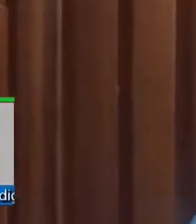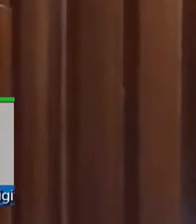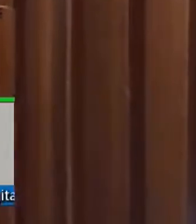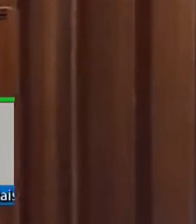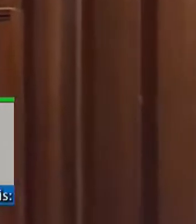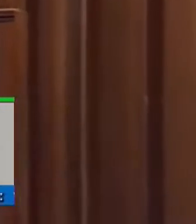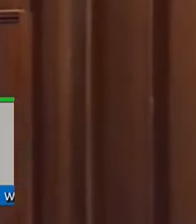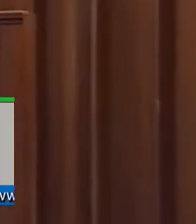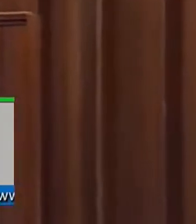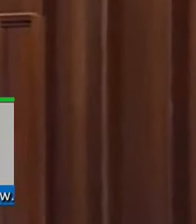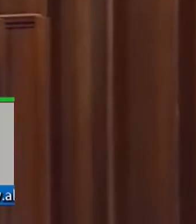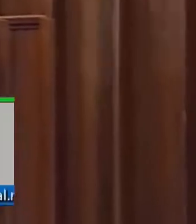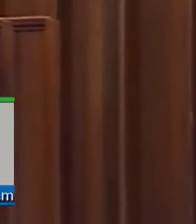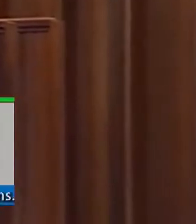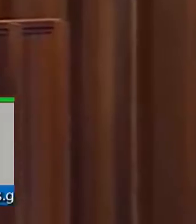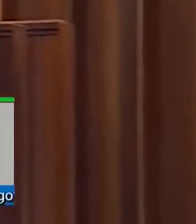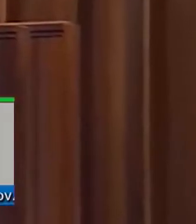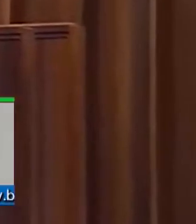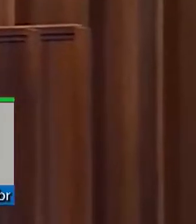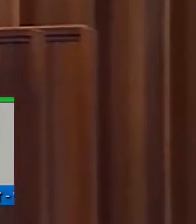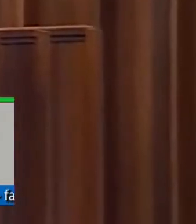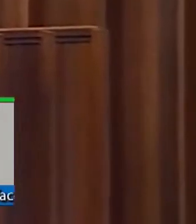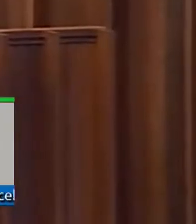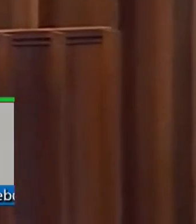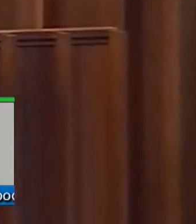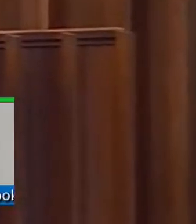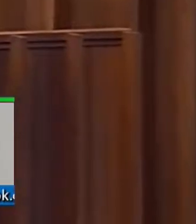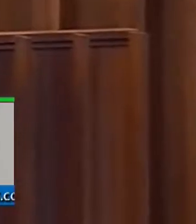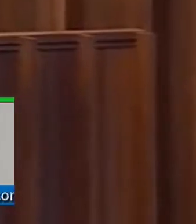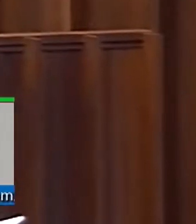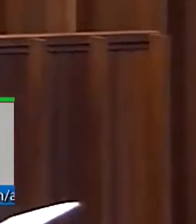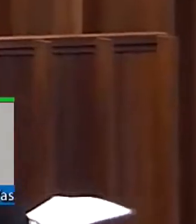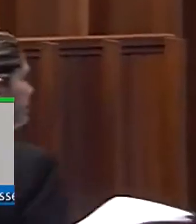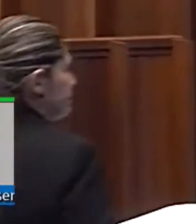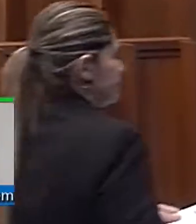Senhor presidente, senhores deputados,